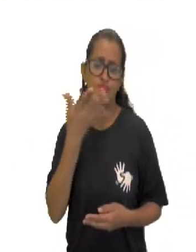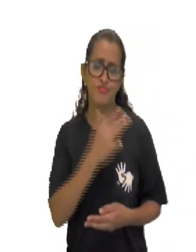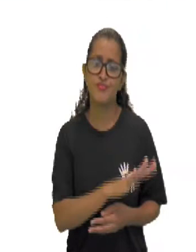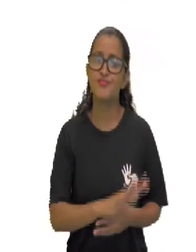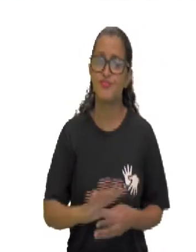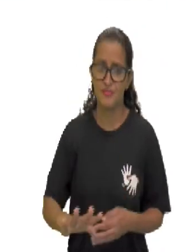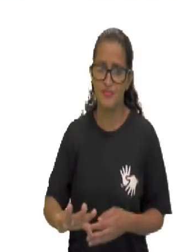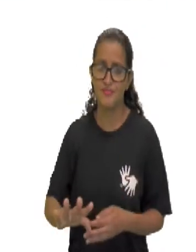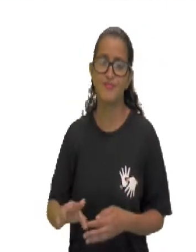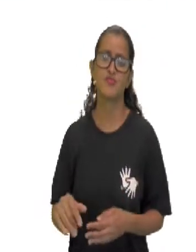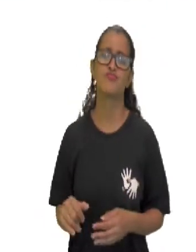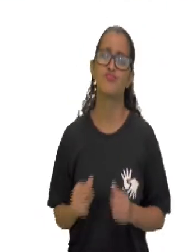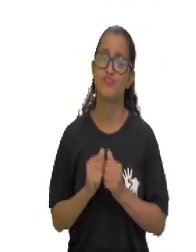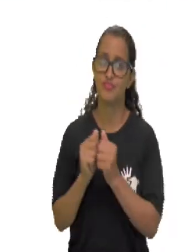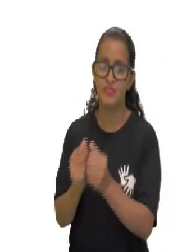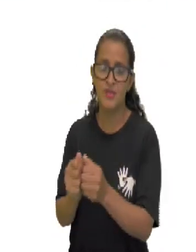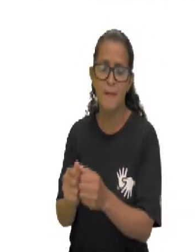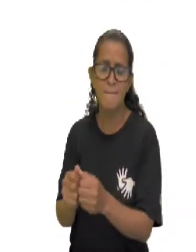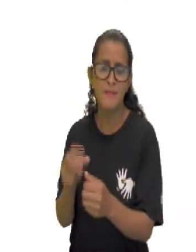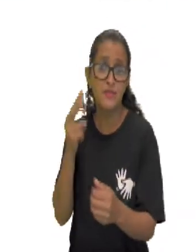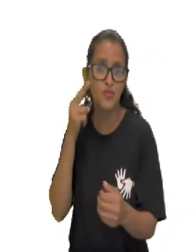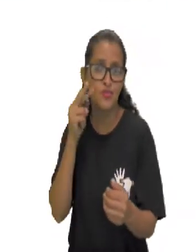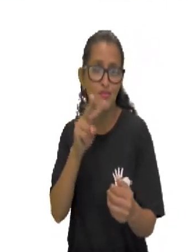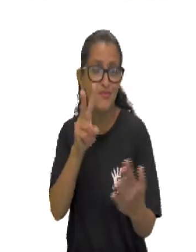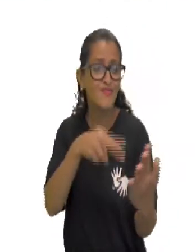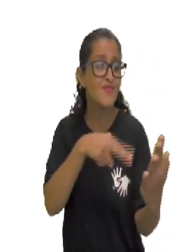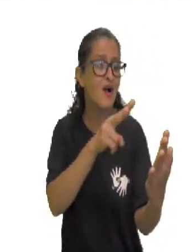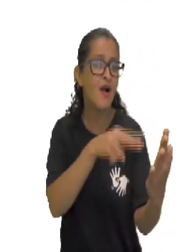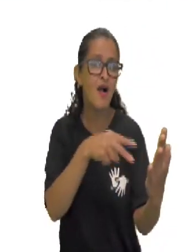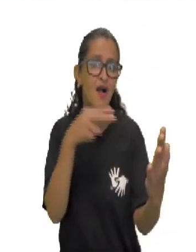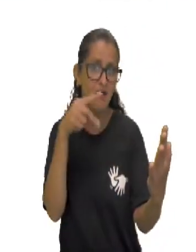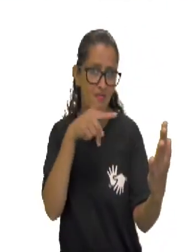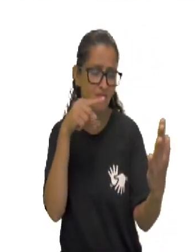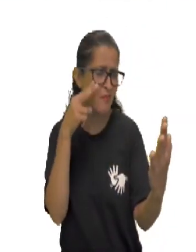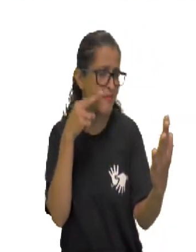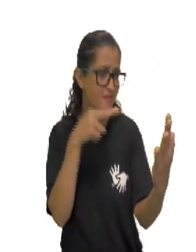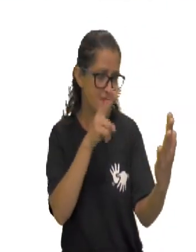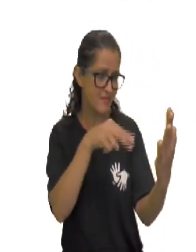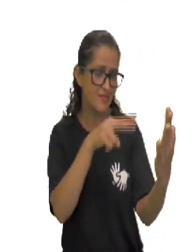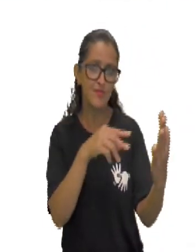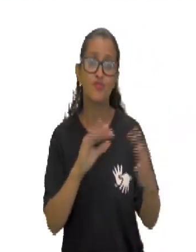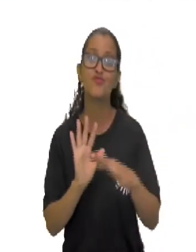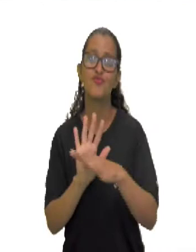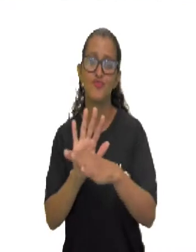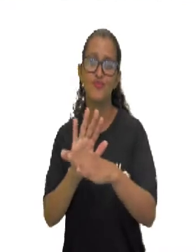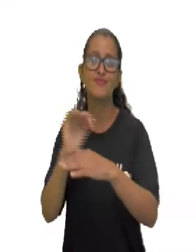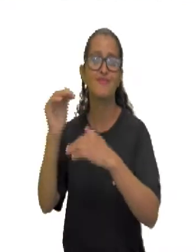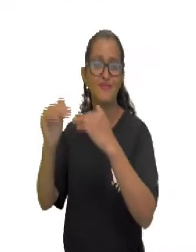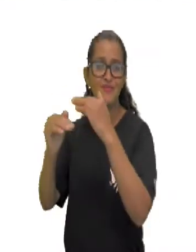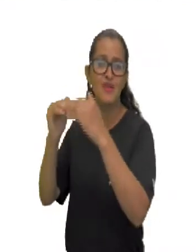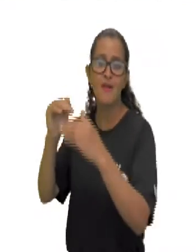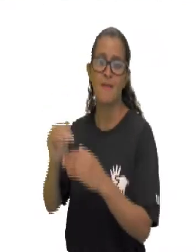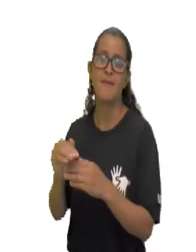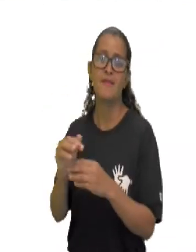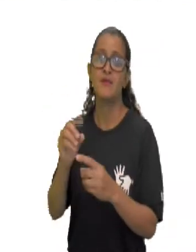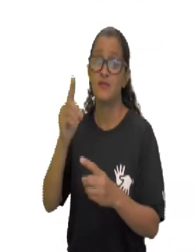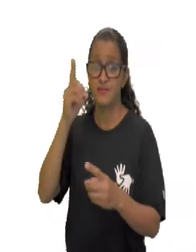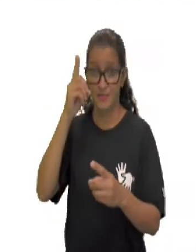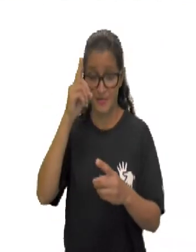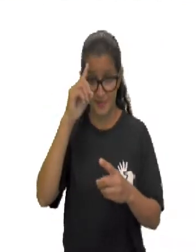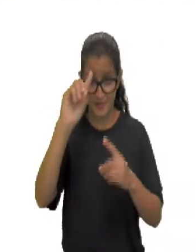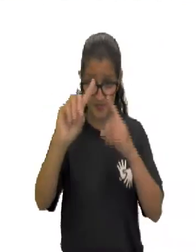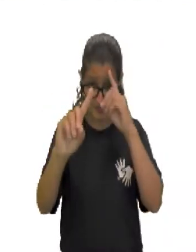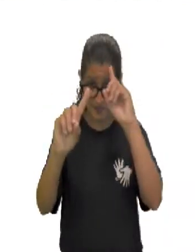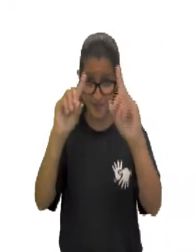Eleva o interesse pela leitura e estimula a criatividade. Eu gosto disso. Por quê? Quando você vai preparar um